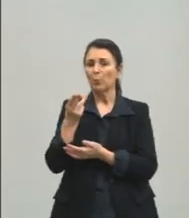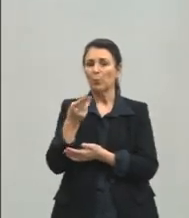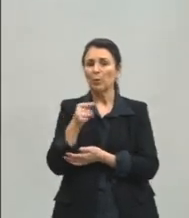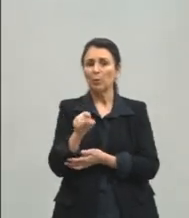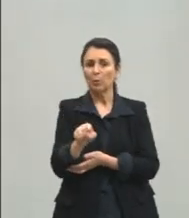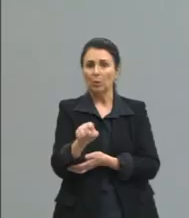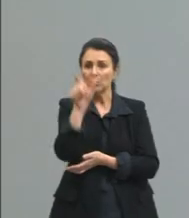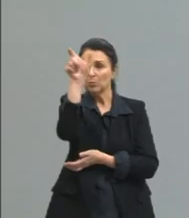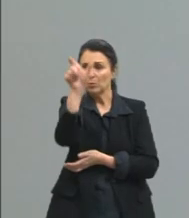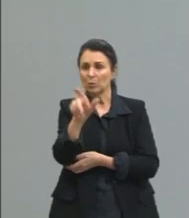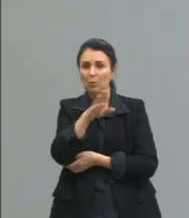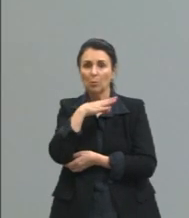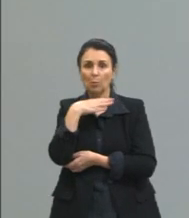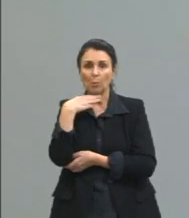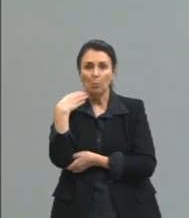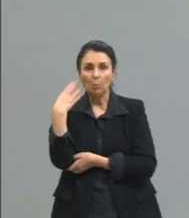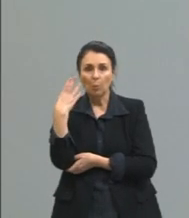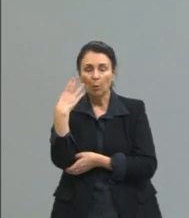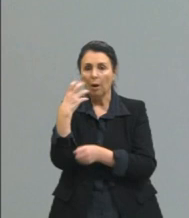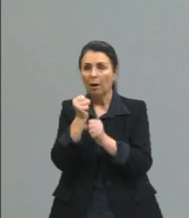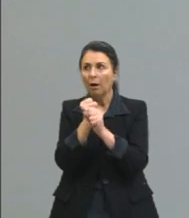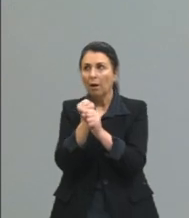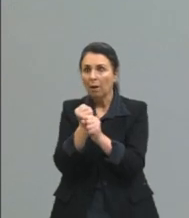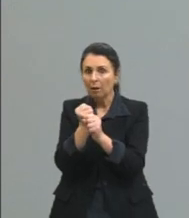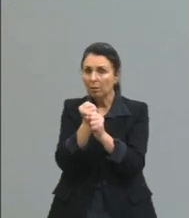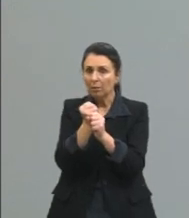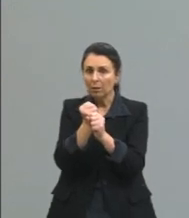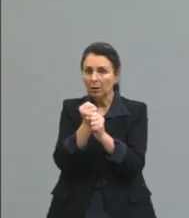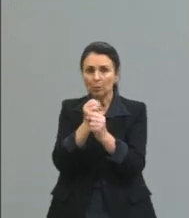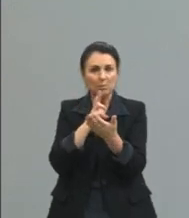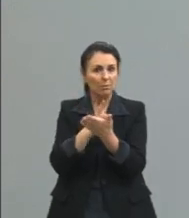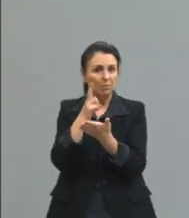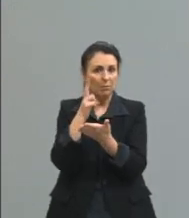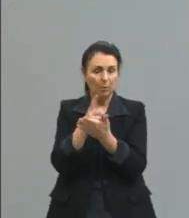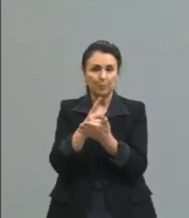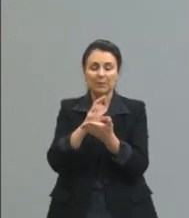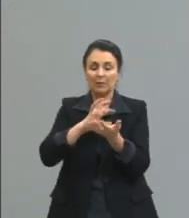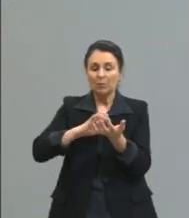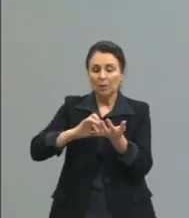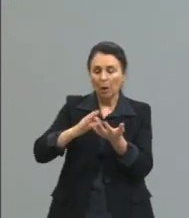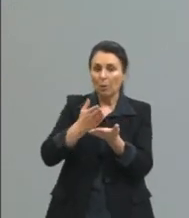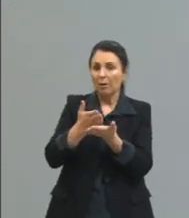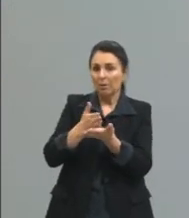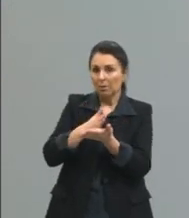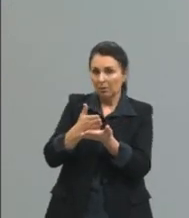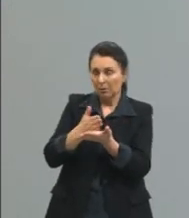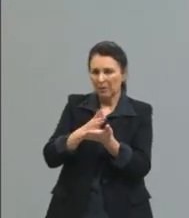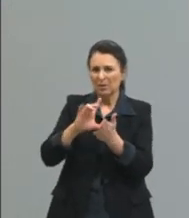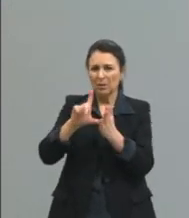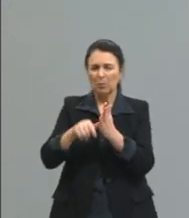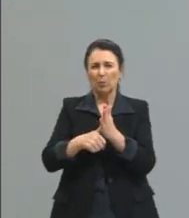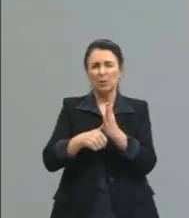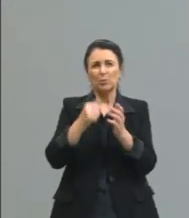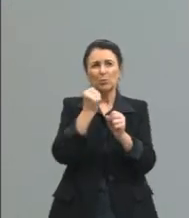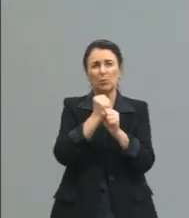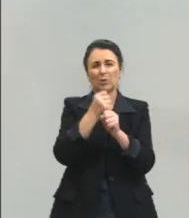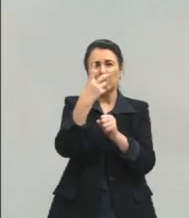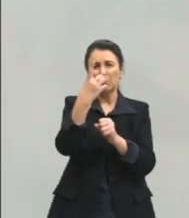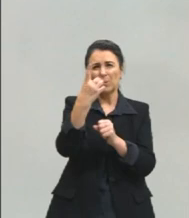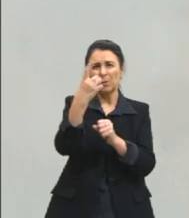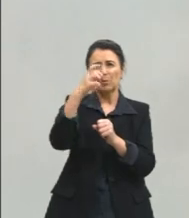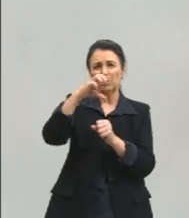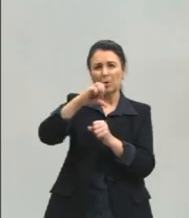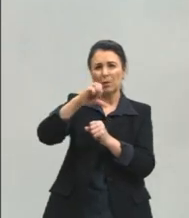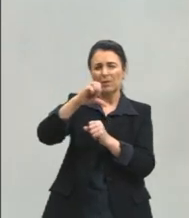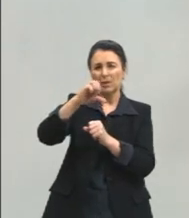ano. Essa era uma média. E calculando em cima dessa média, depois então de 1980, que foi